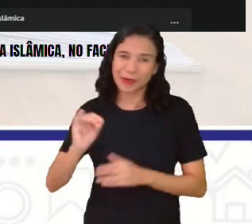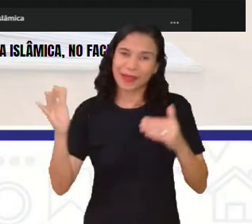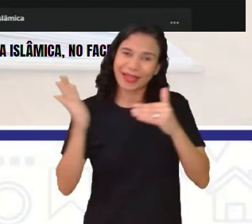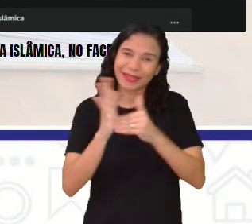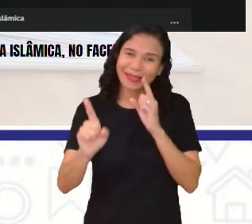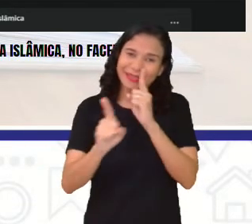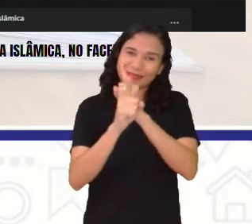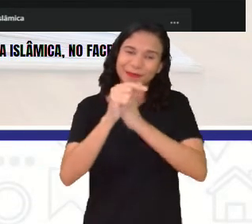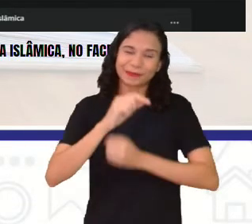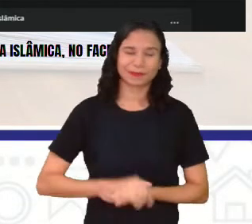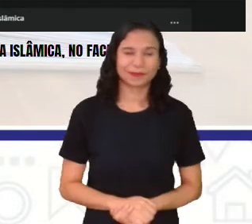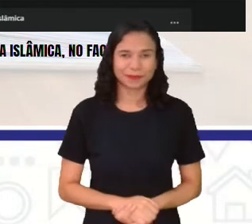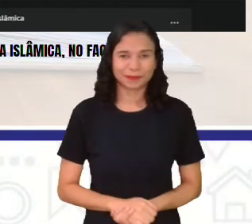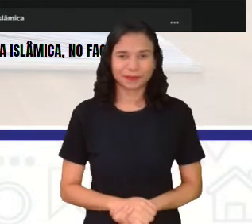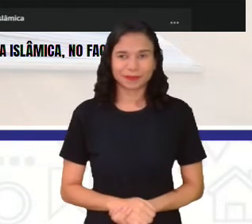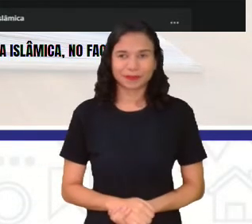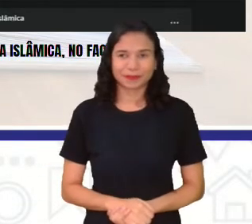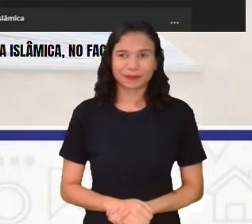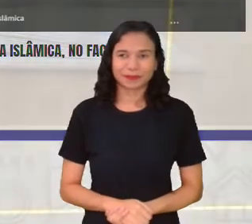próximo encontro.